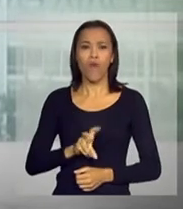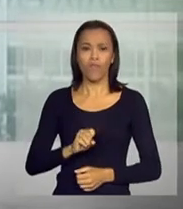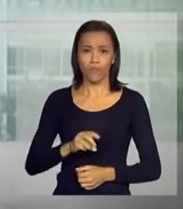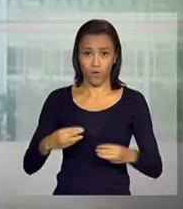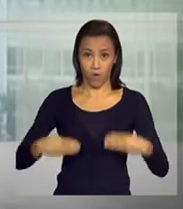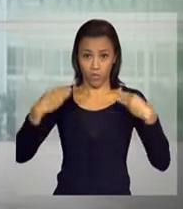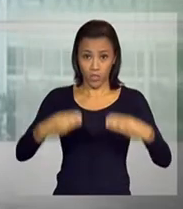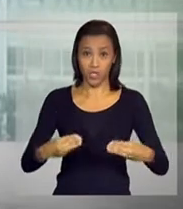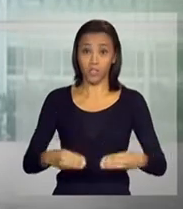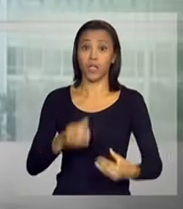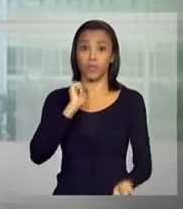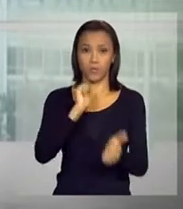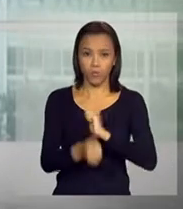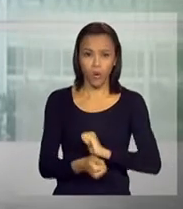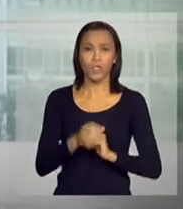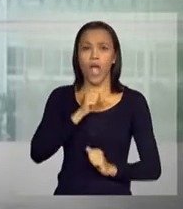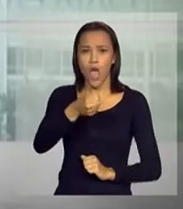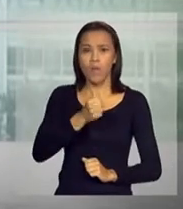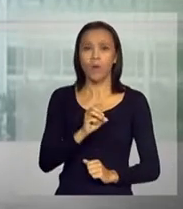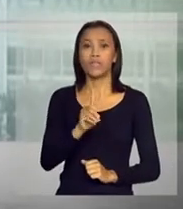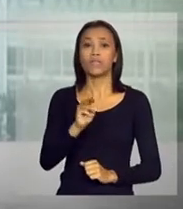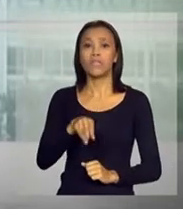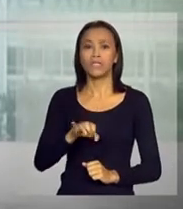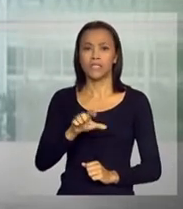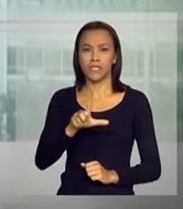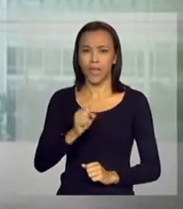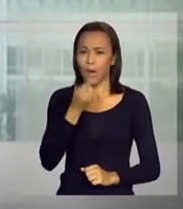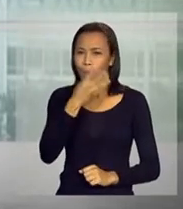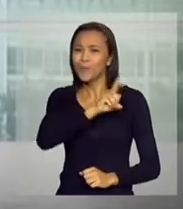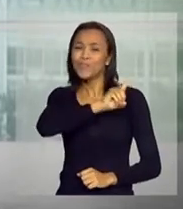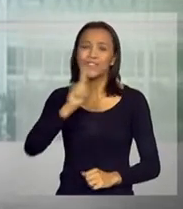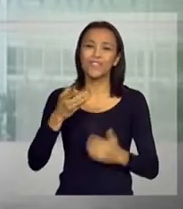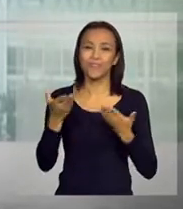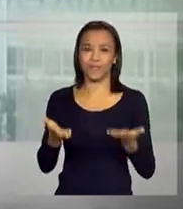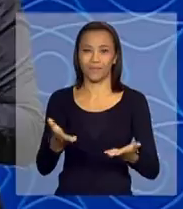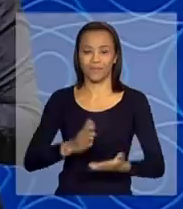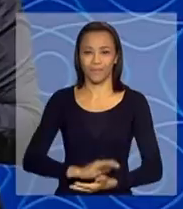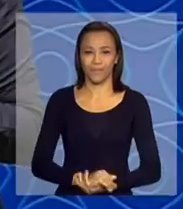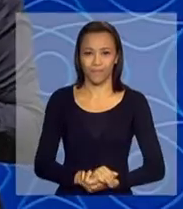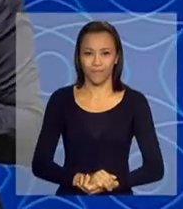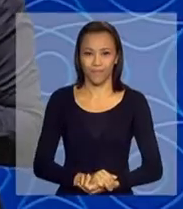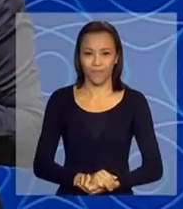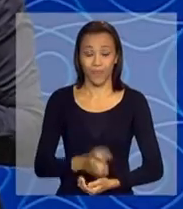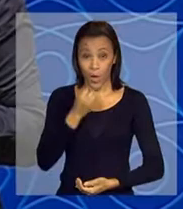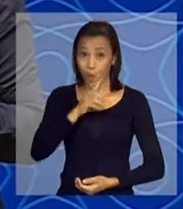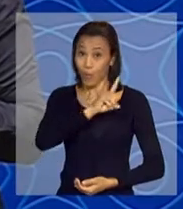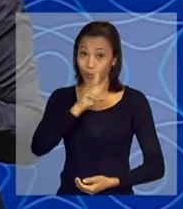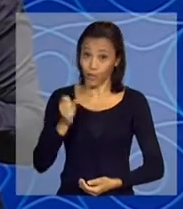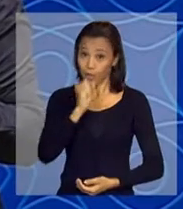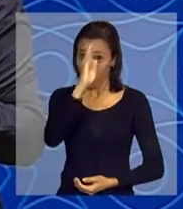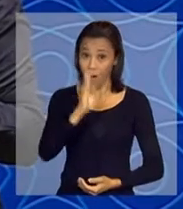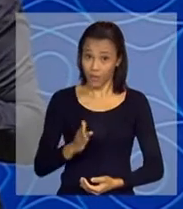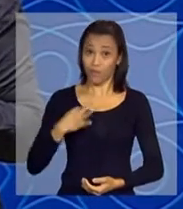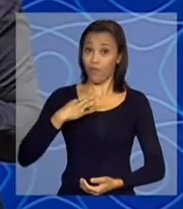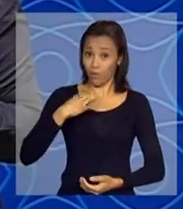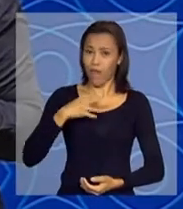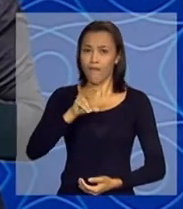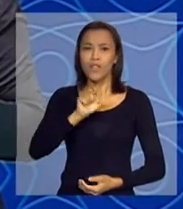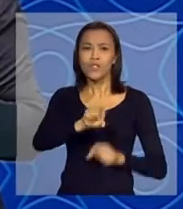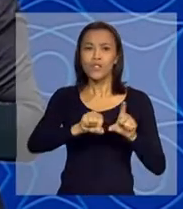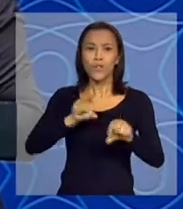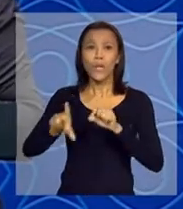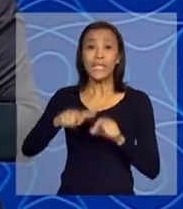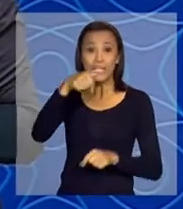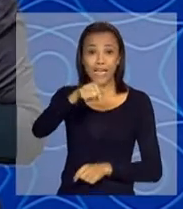Ministério do Esporte onde está a repórter Daniela Almeida Bom dia Daniela Bom dia Malu o Brasil voluntário vai selecionar